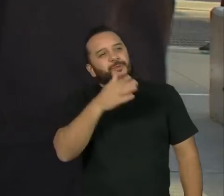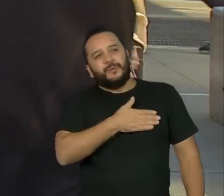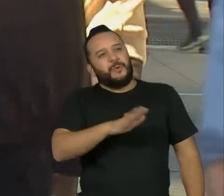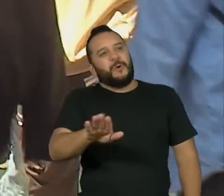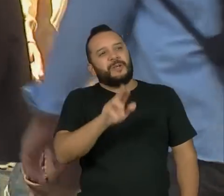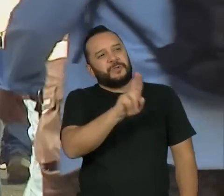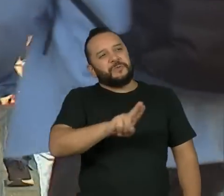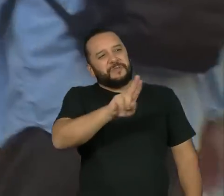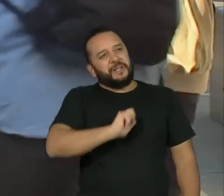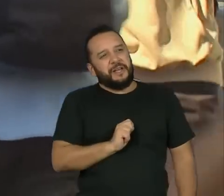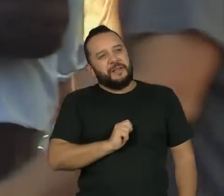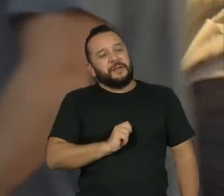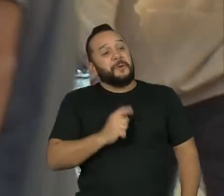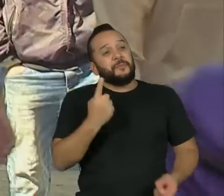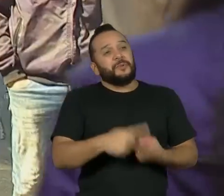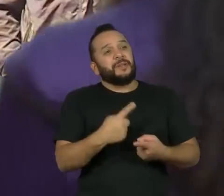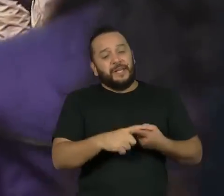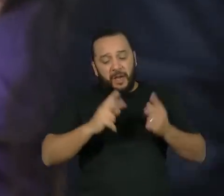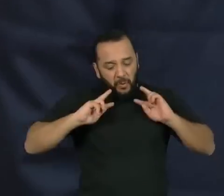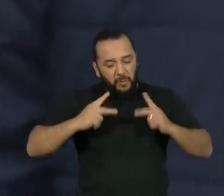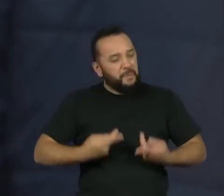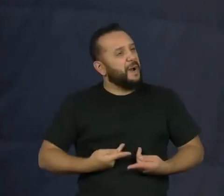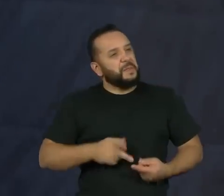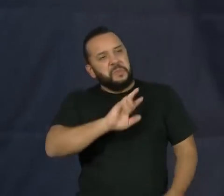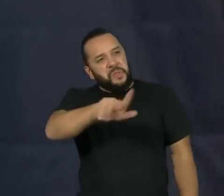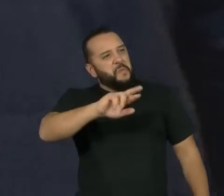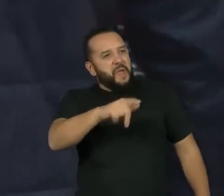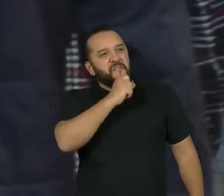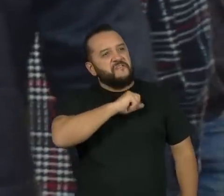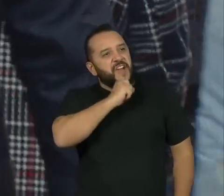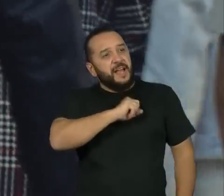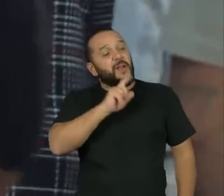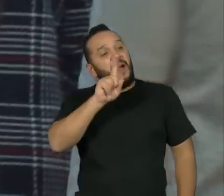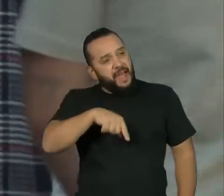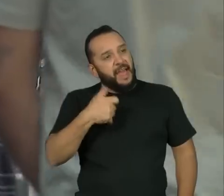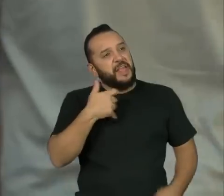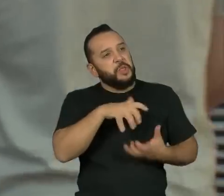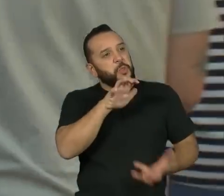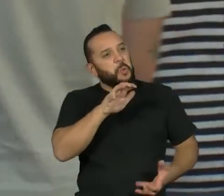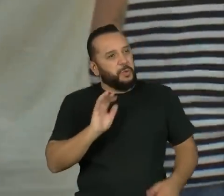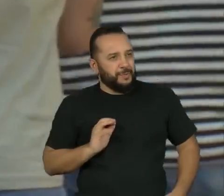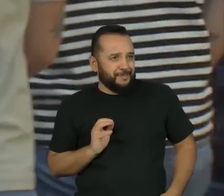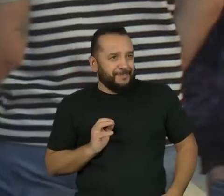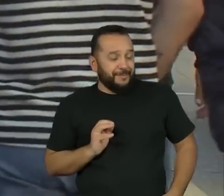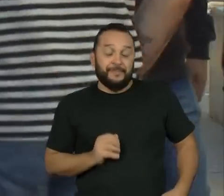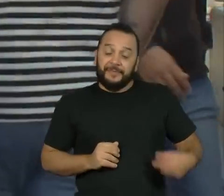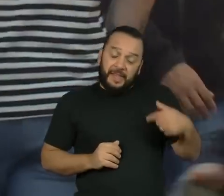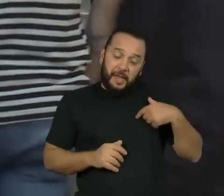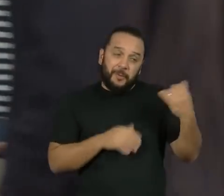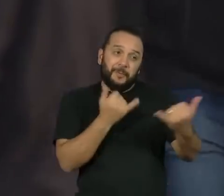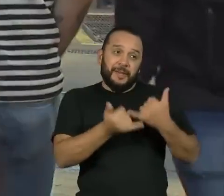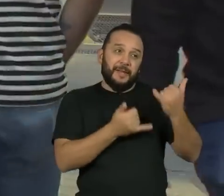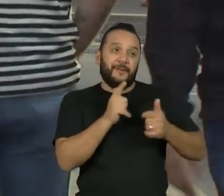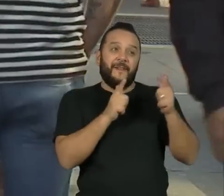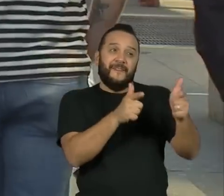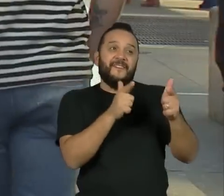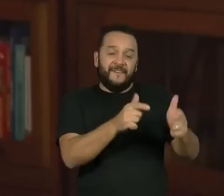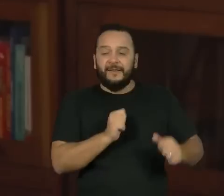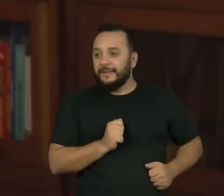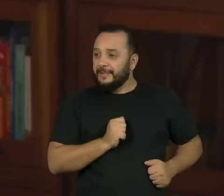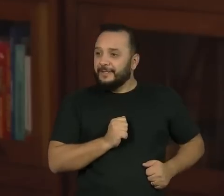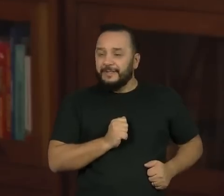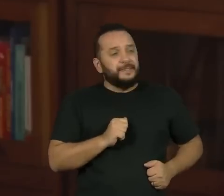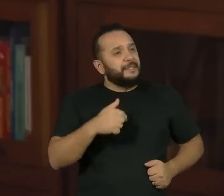que seres humanos não ficam velhos, ficam idosos. E eu brinco com ele dizendo